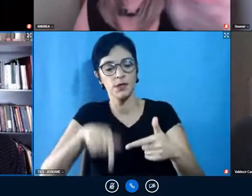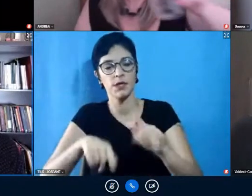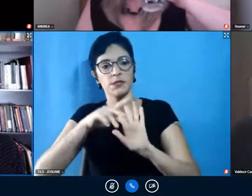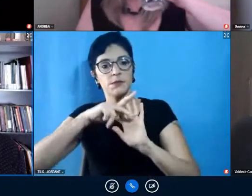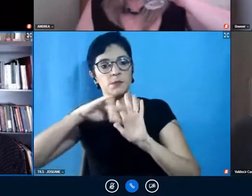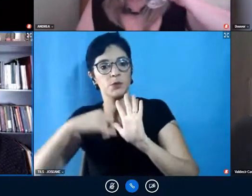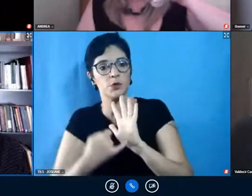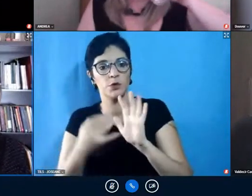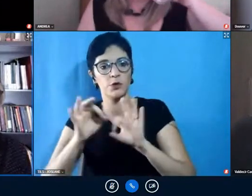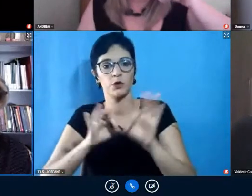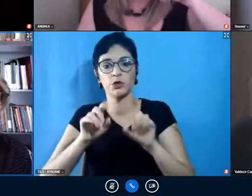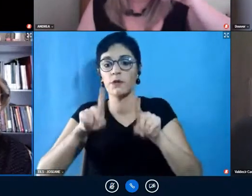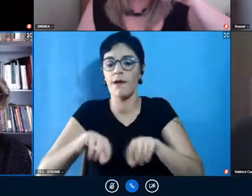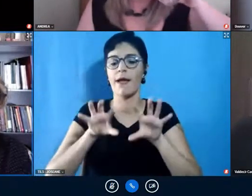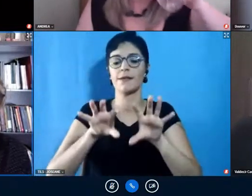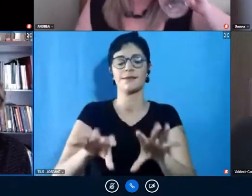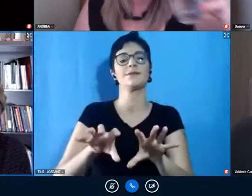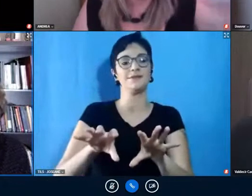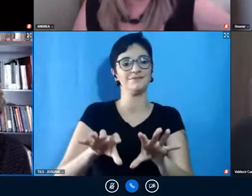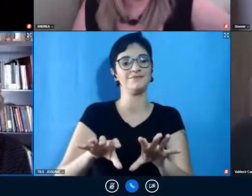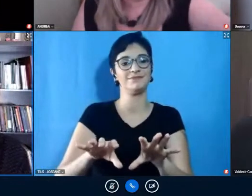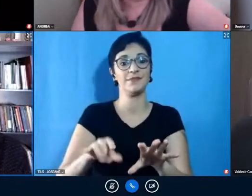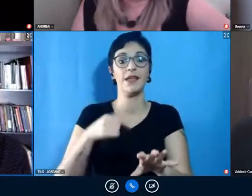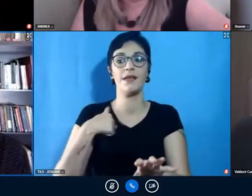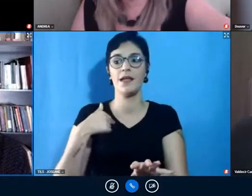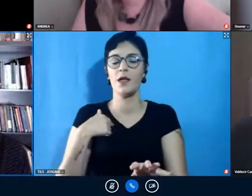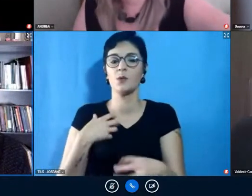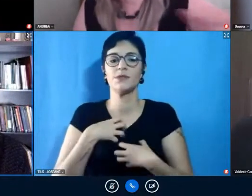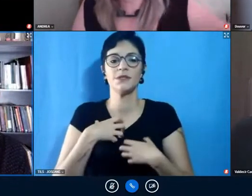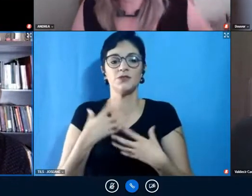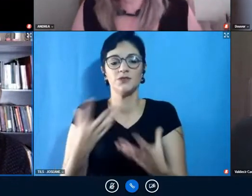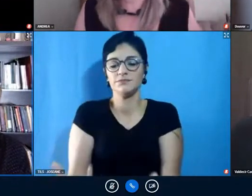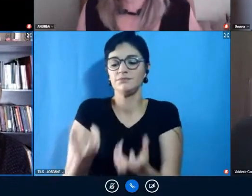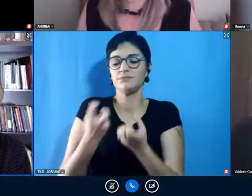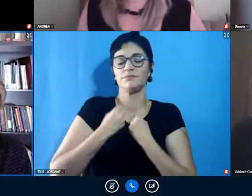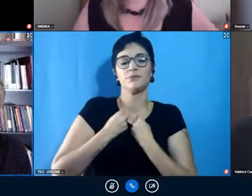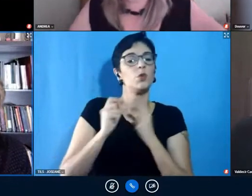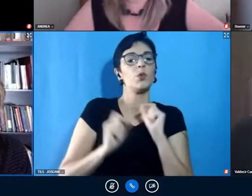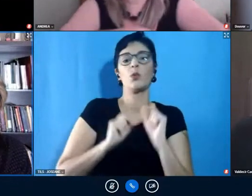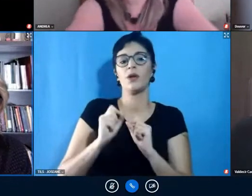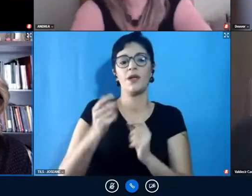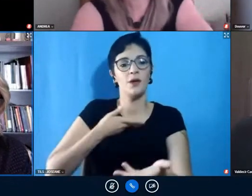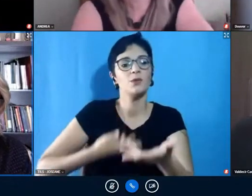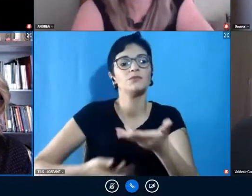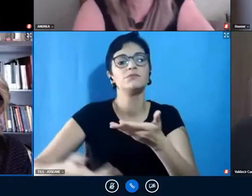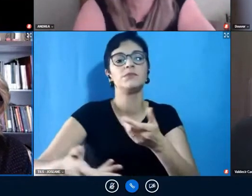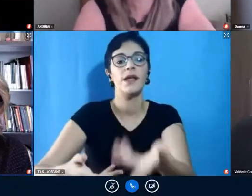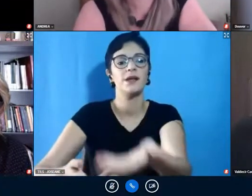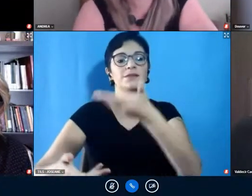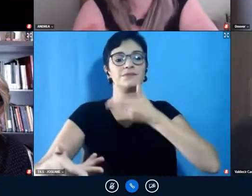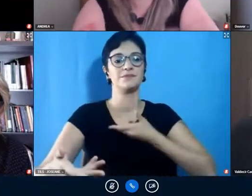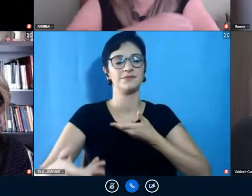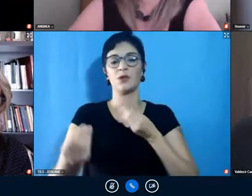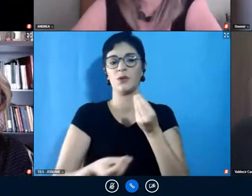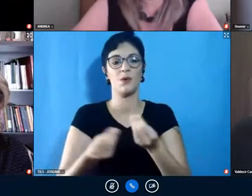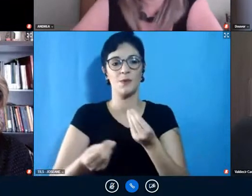é, e recebi dela isso. Entenderam? Então, vamos lá, essa é a minha pergunta. Obrigada, André.